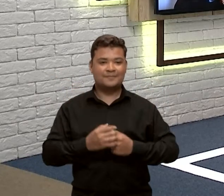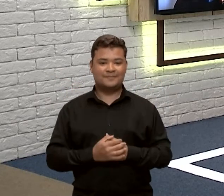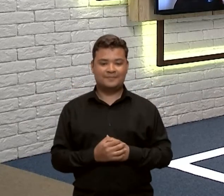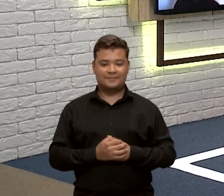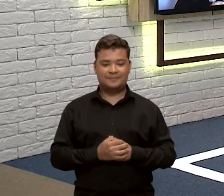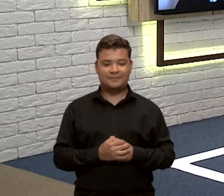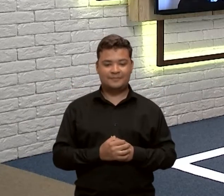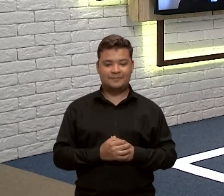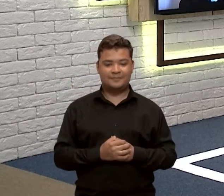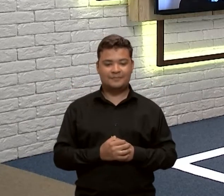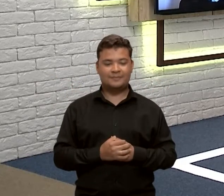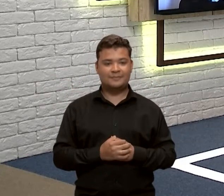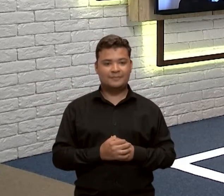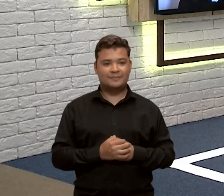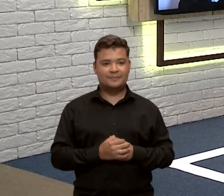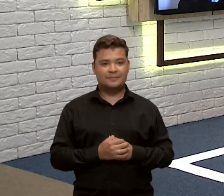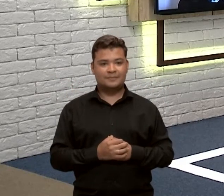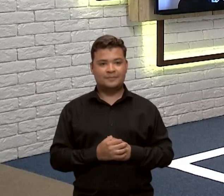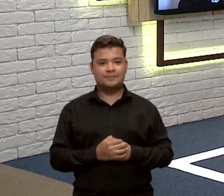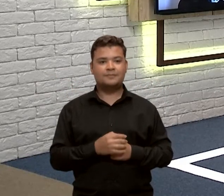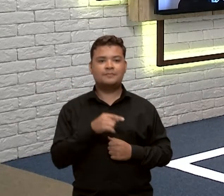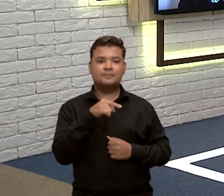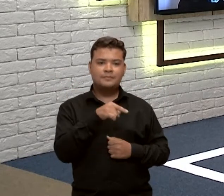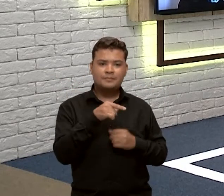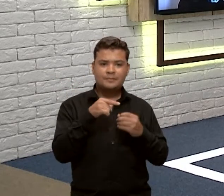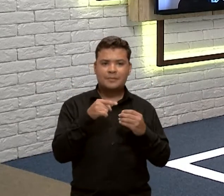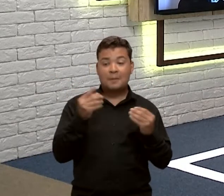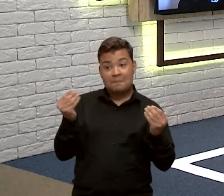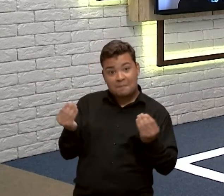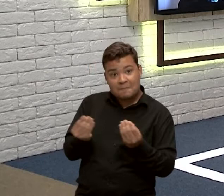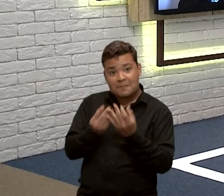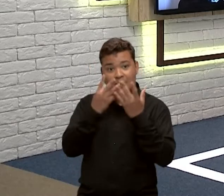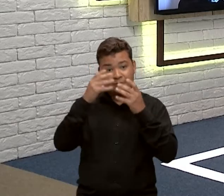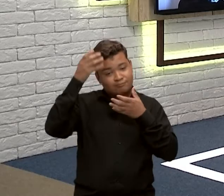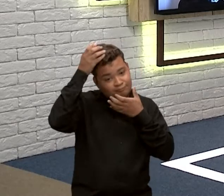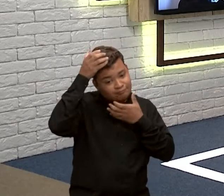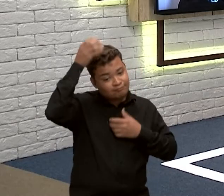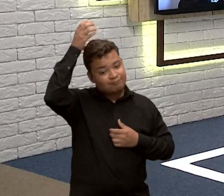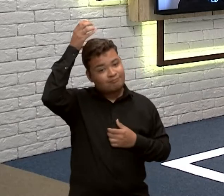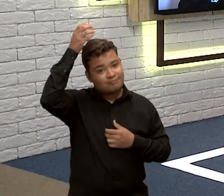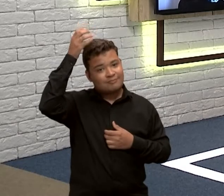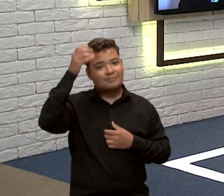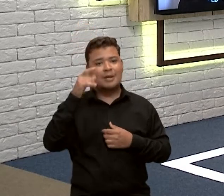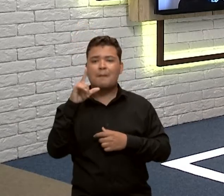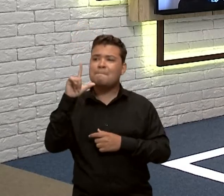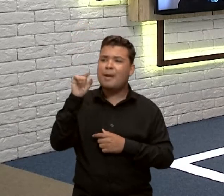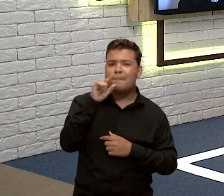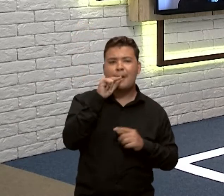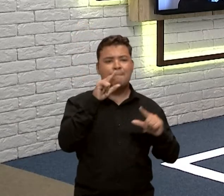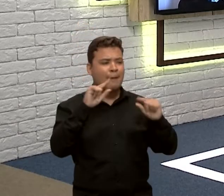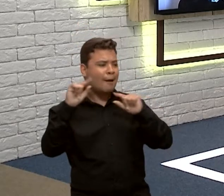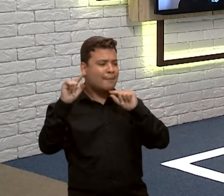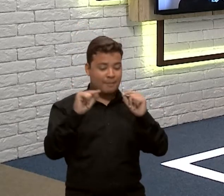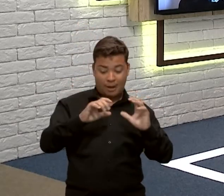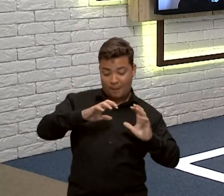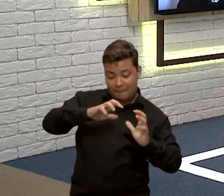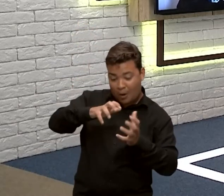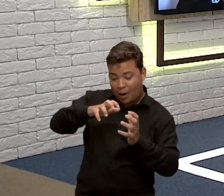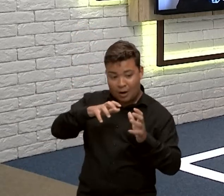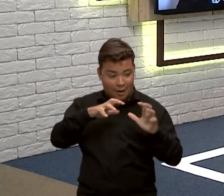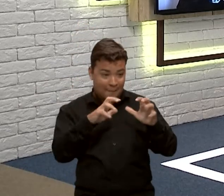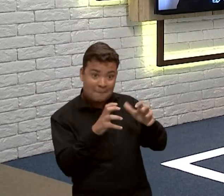Morango com chantilly, ver mágico de cartola, ah, o canto do bem-te-vi, bola,